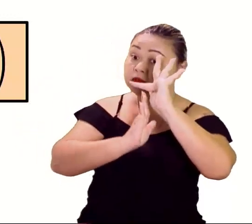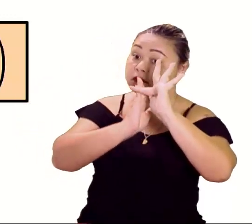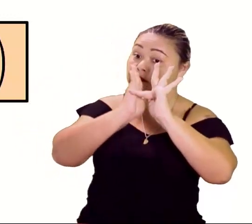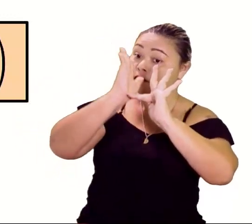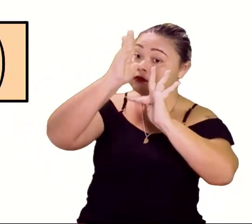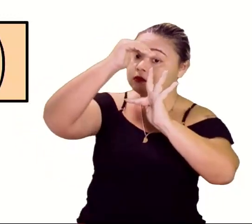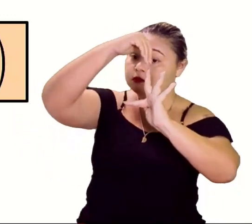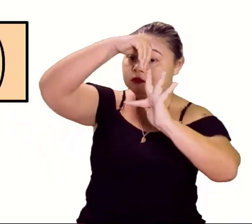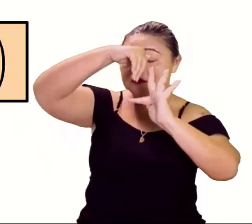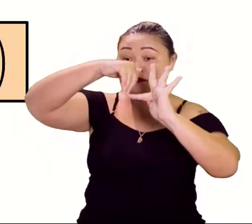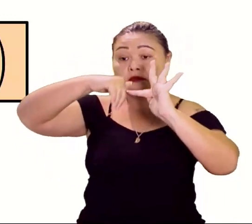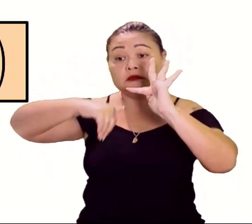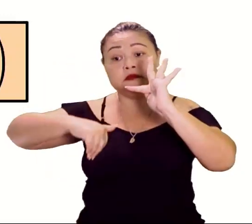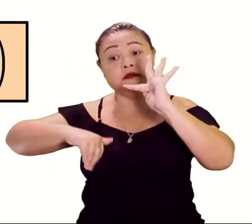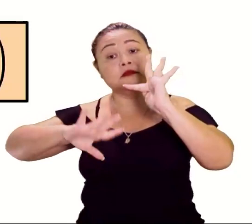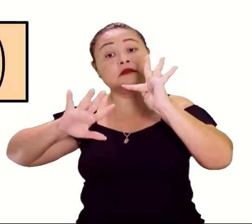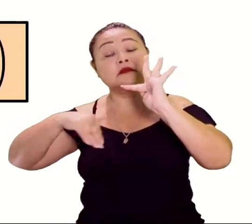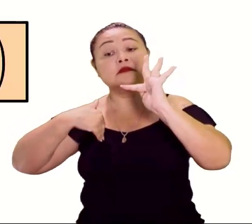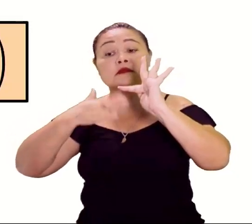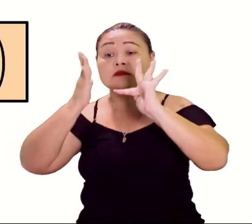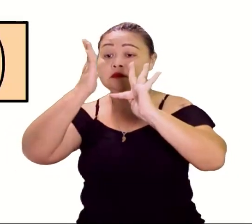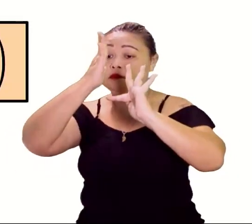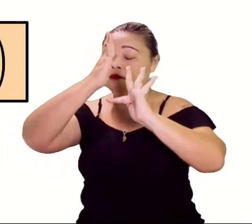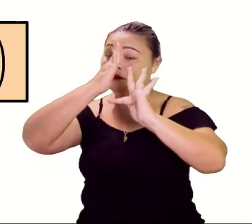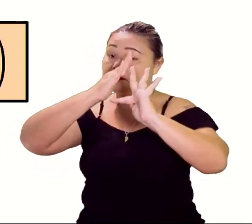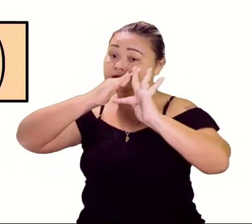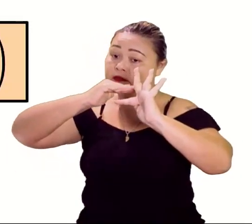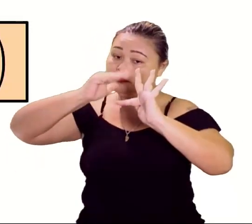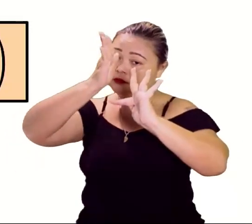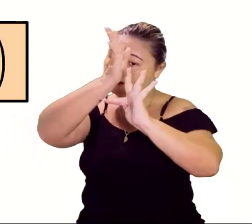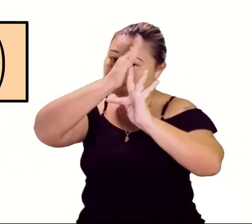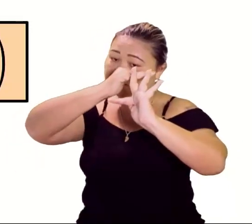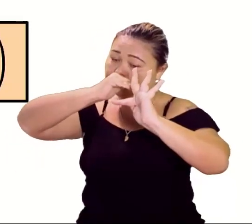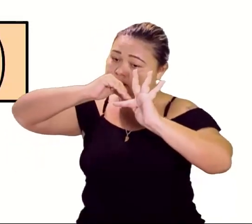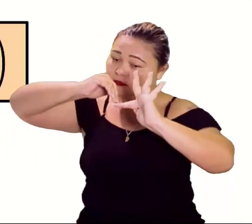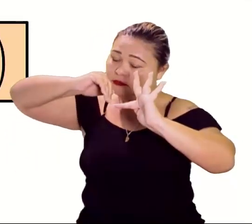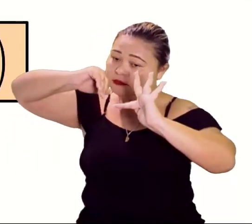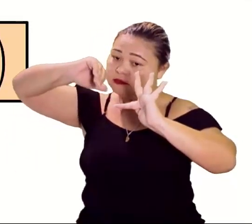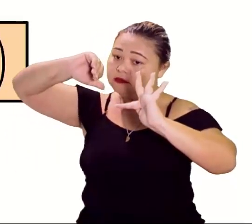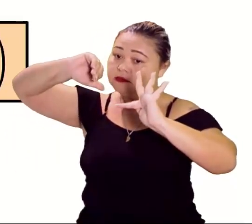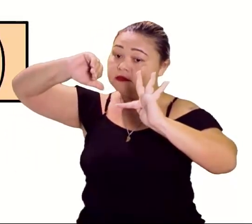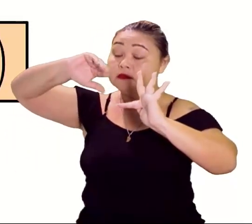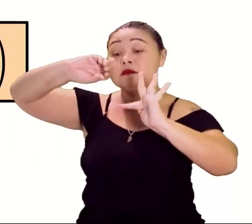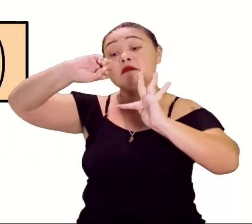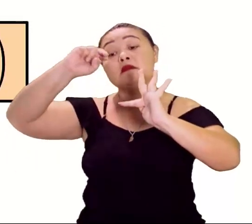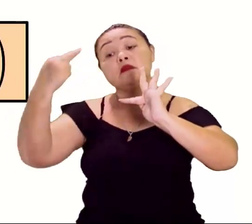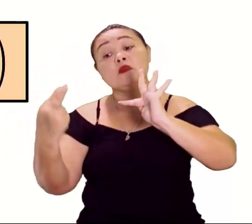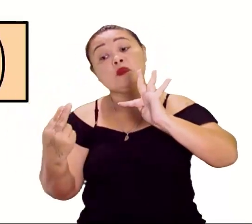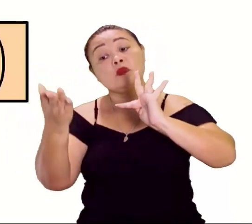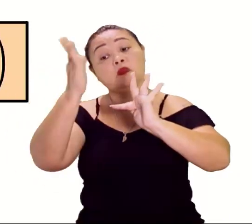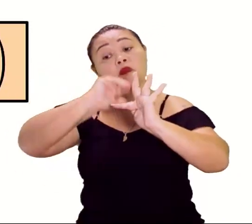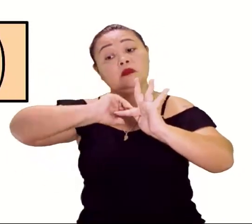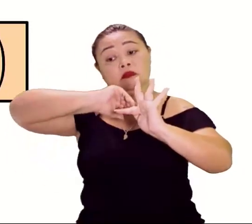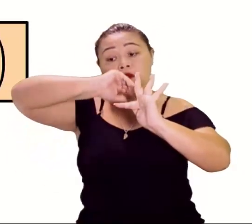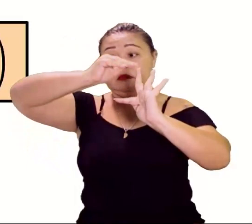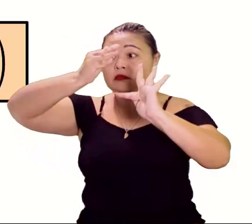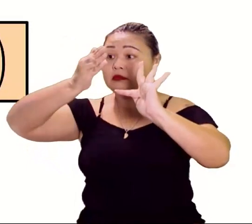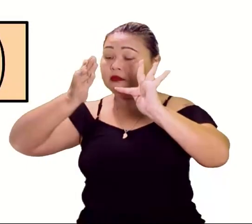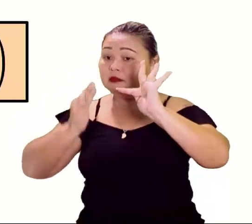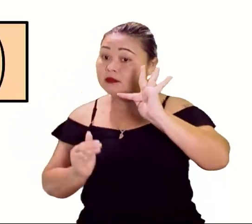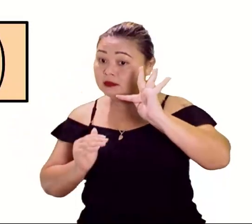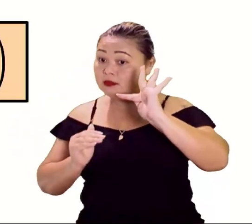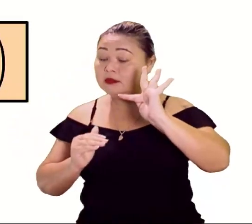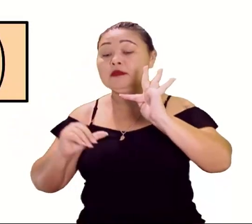ou decrescente, ou seja, se a concavidade da parábola está para cima ou para